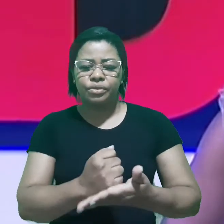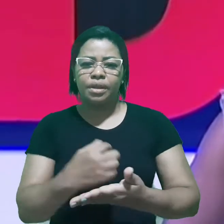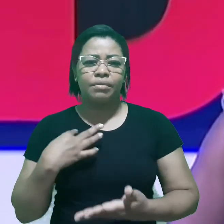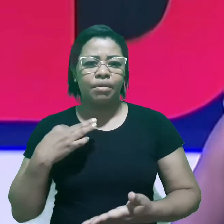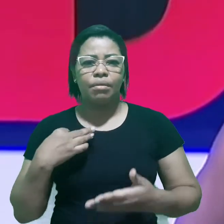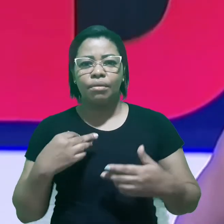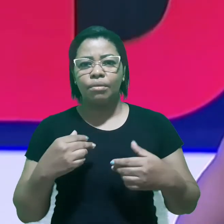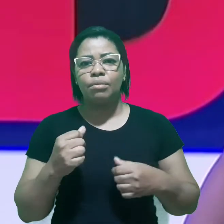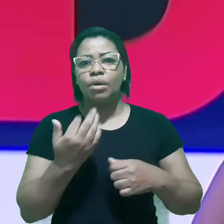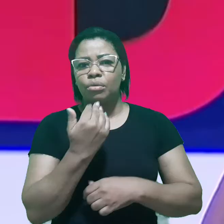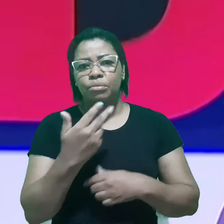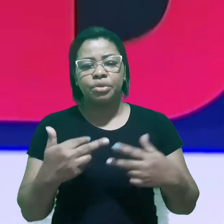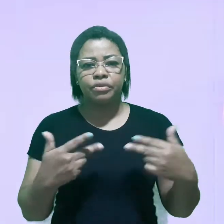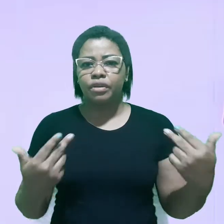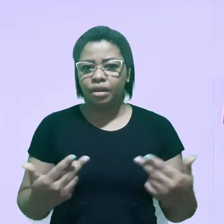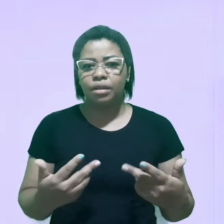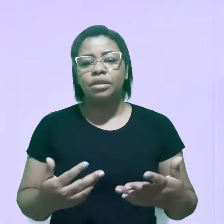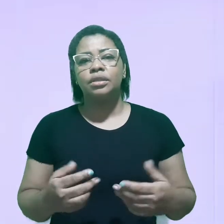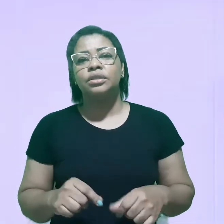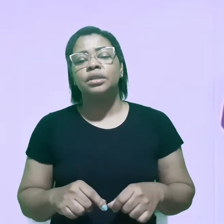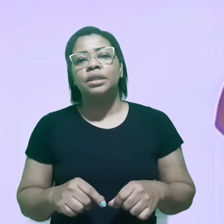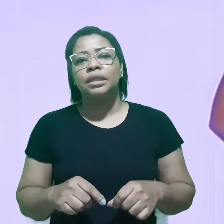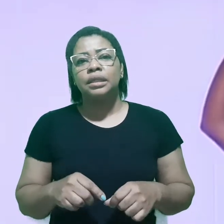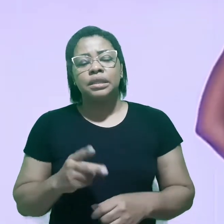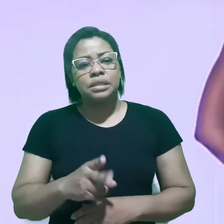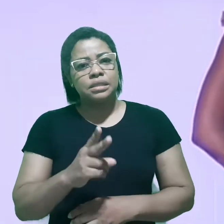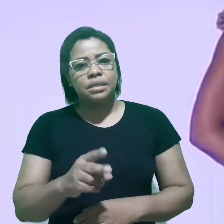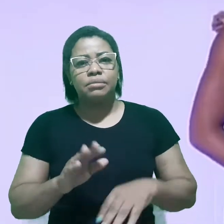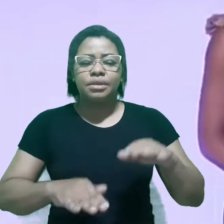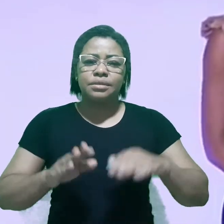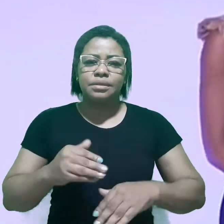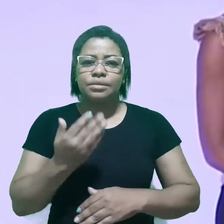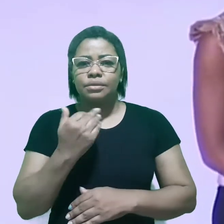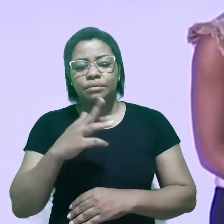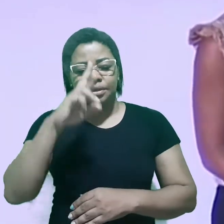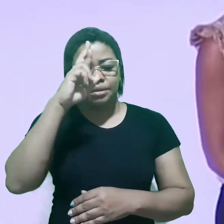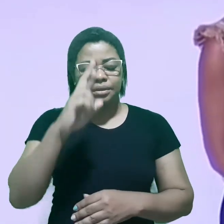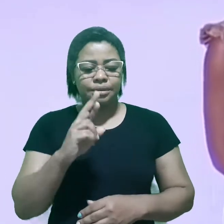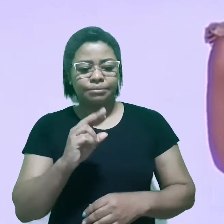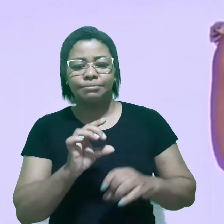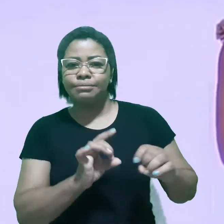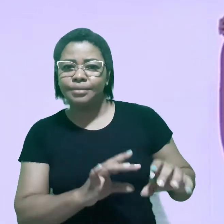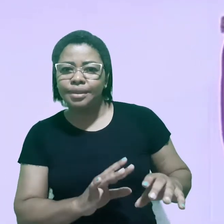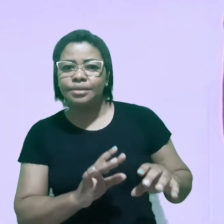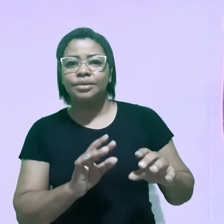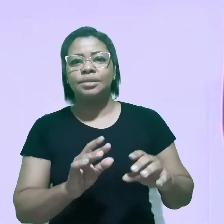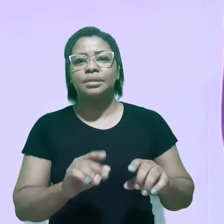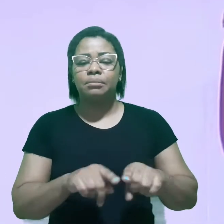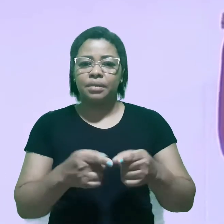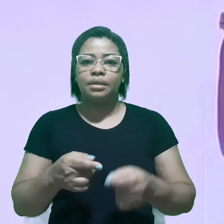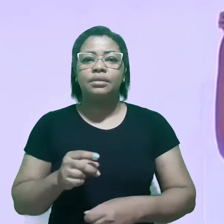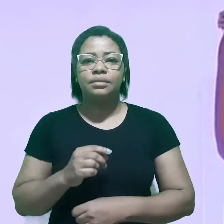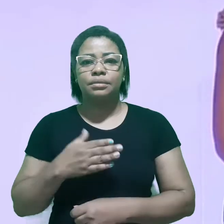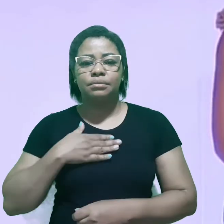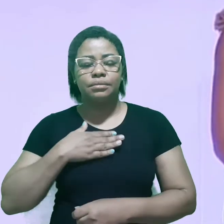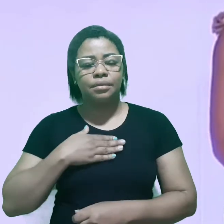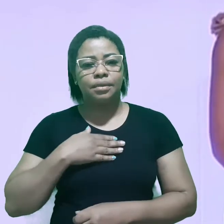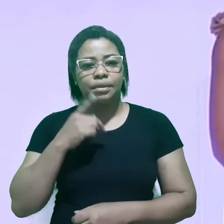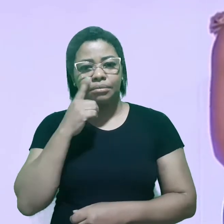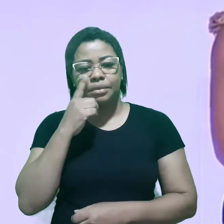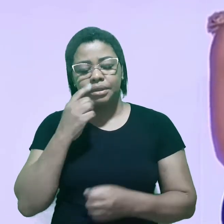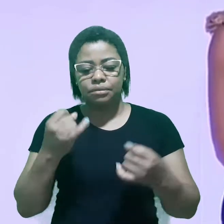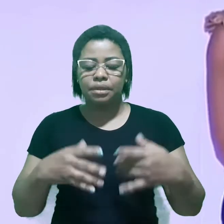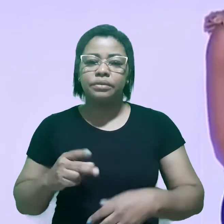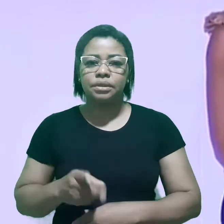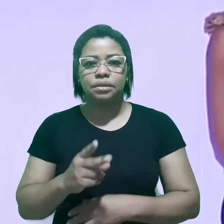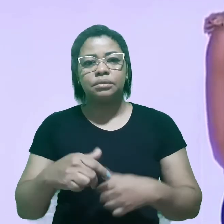eu não comia tudo no jantar, minha mãe dizia: termine sua comida. Não sabe que pessoas como a família de Fide não têm nada? Então eu sentia uma